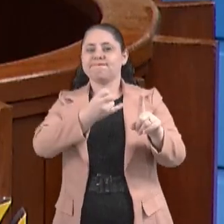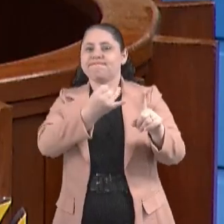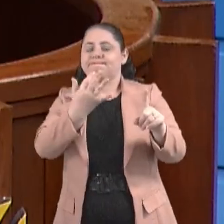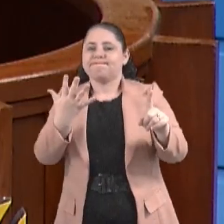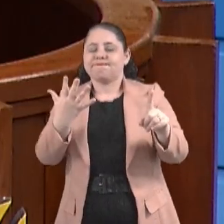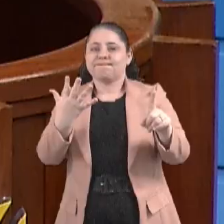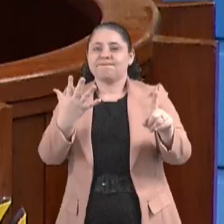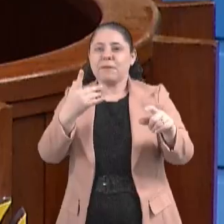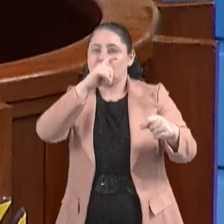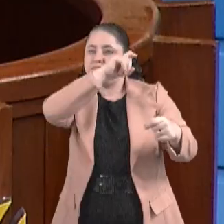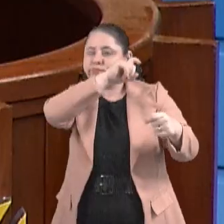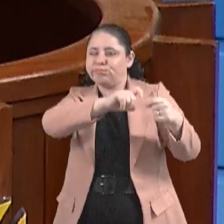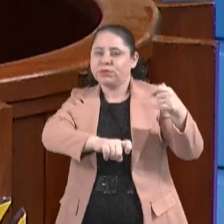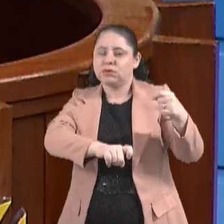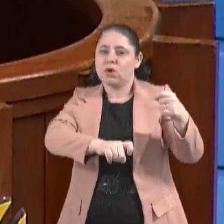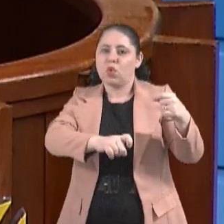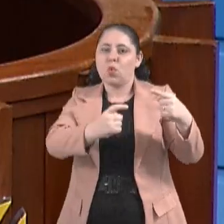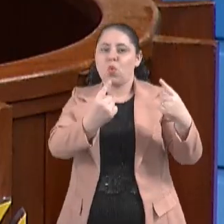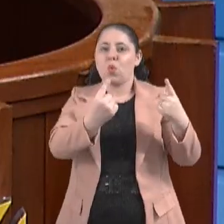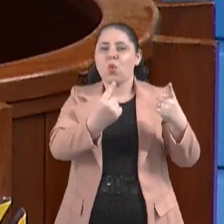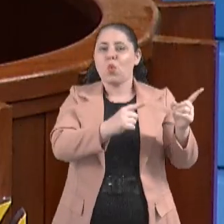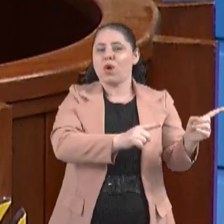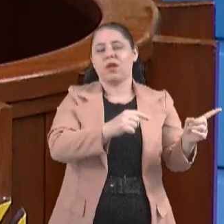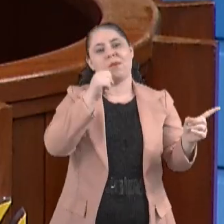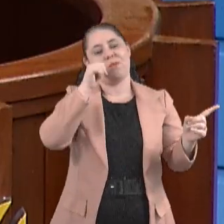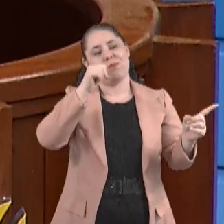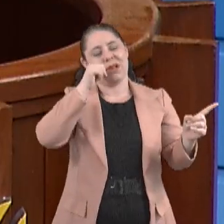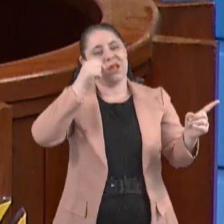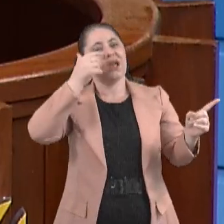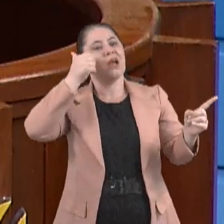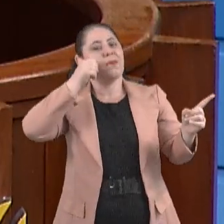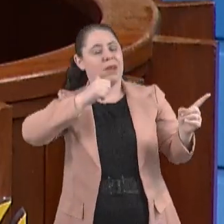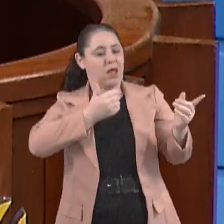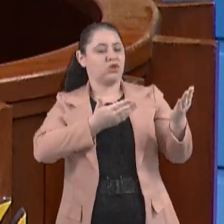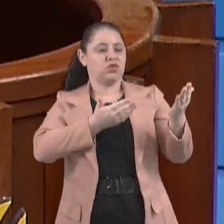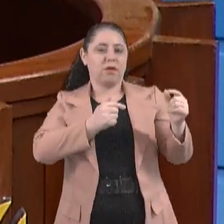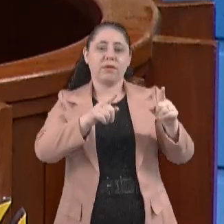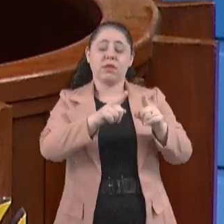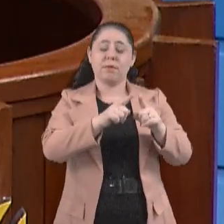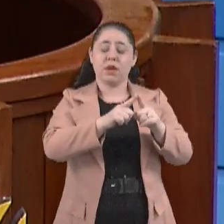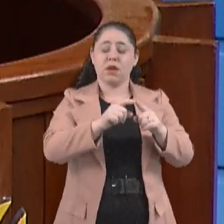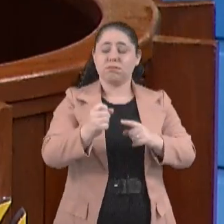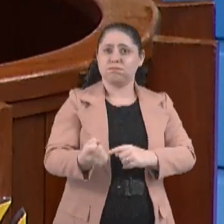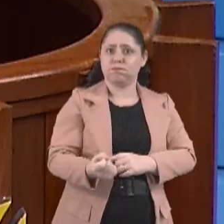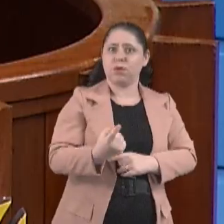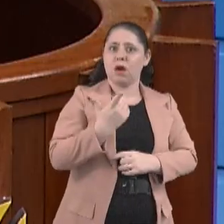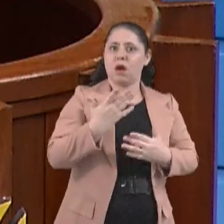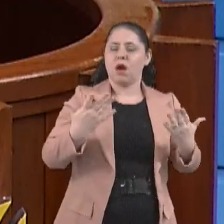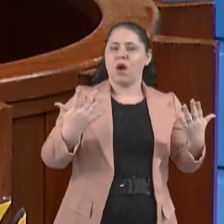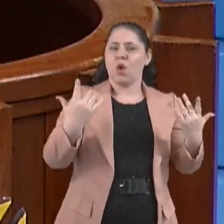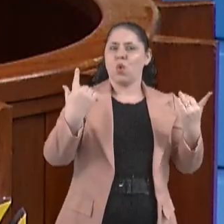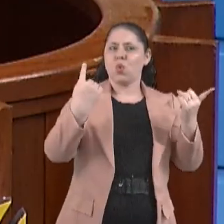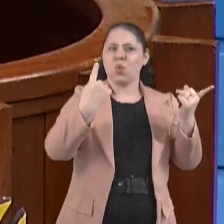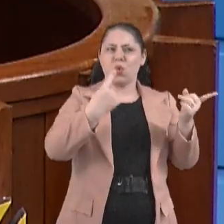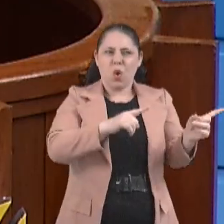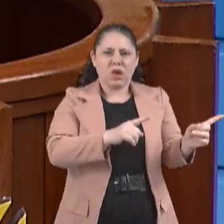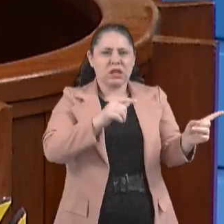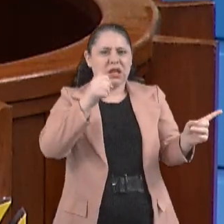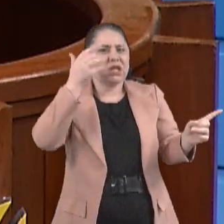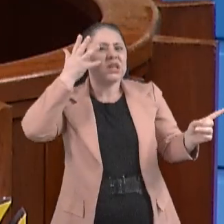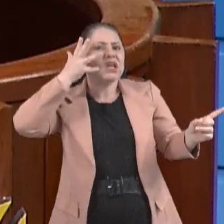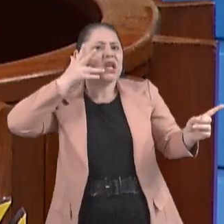de violência sexual contra mulheres, contra meninas, mas de forma assustadora contra as meninas, contra